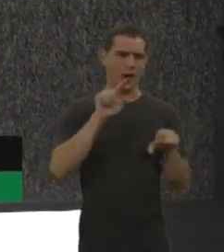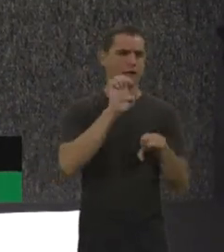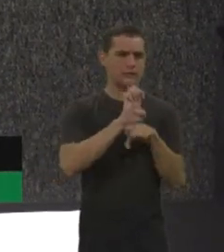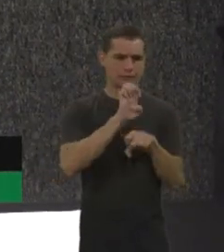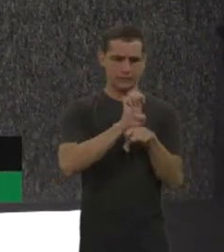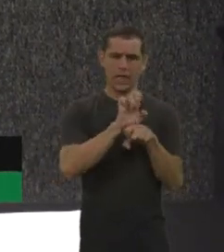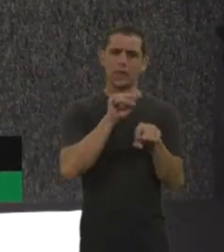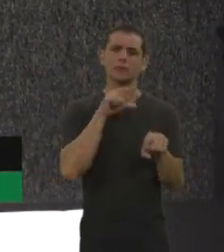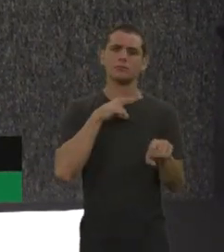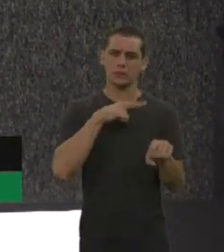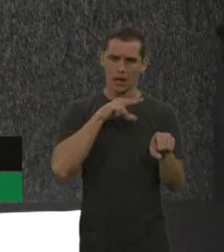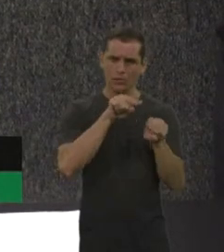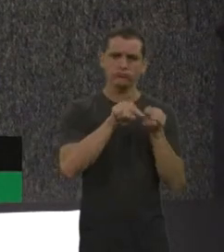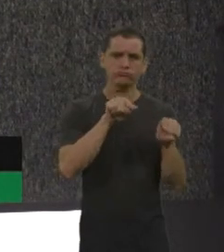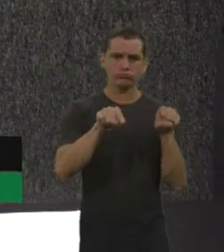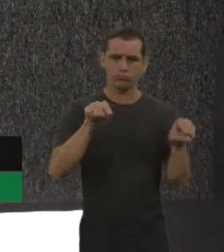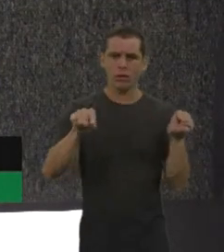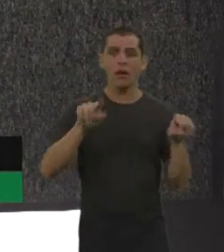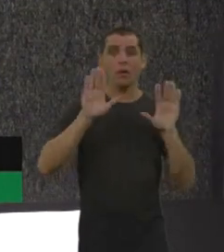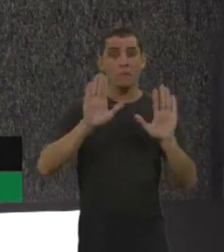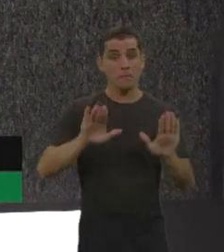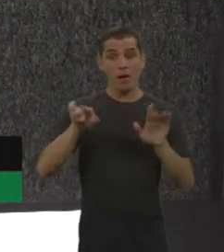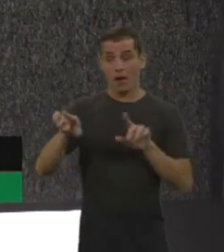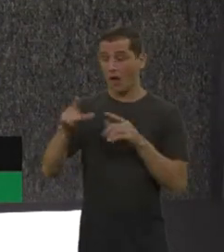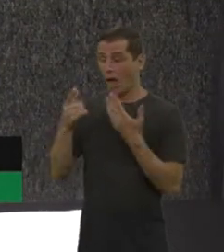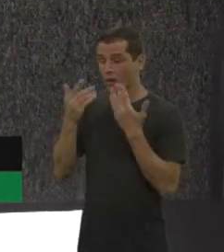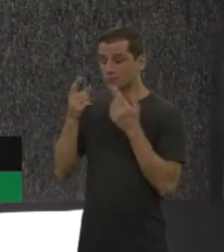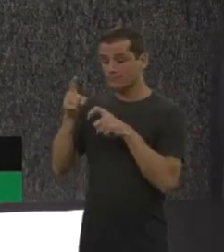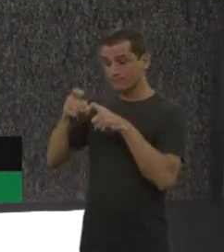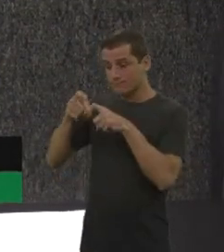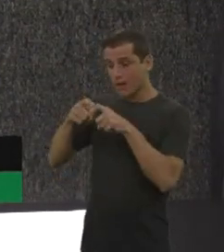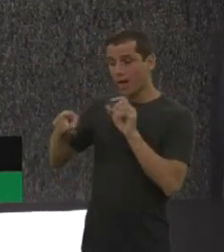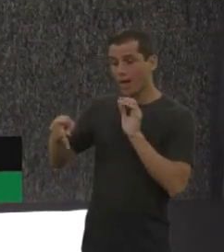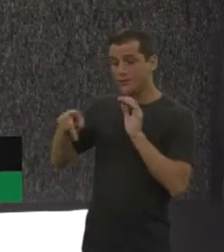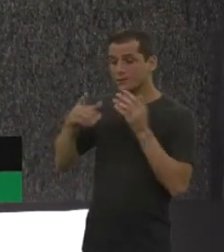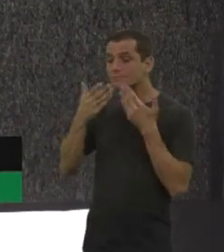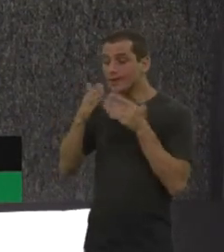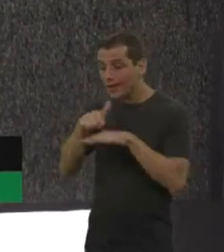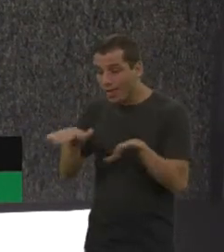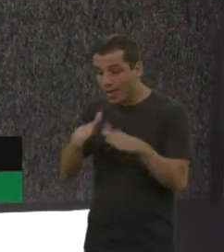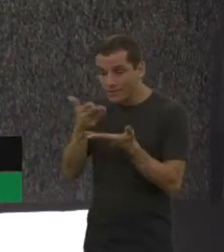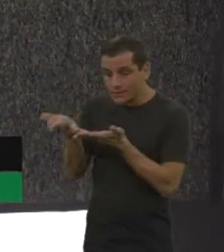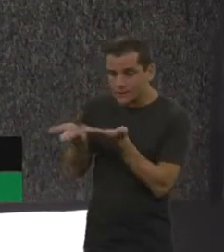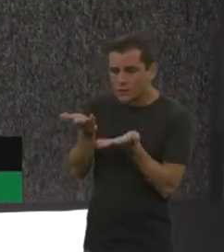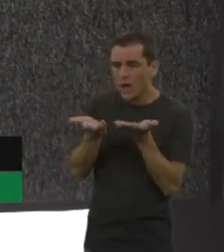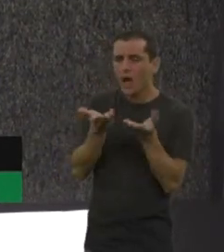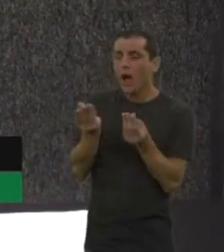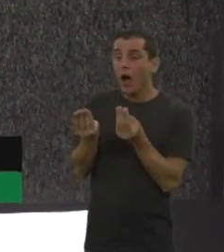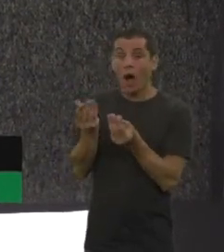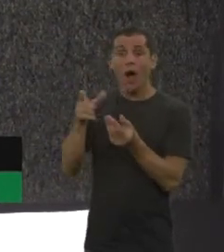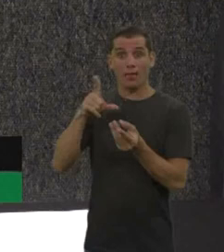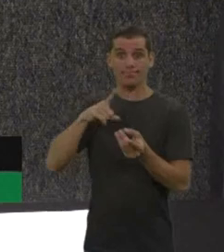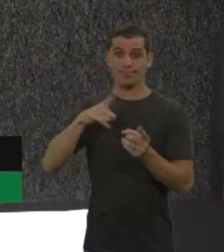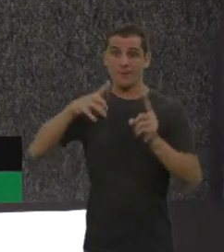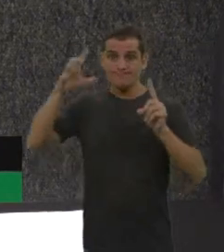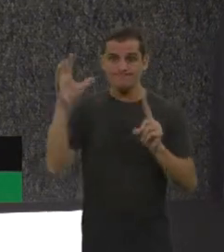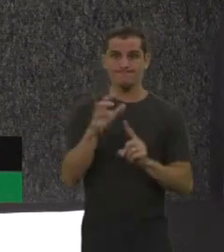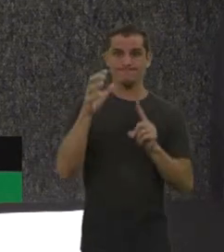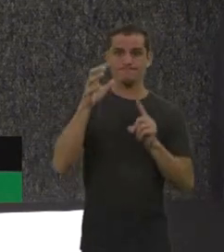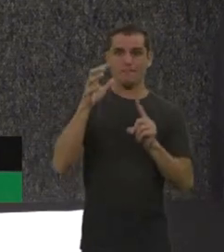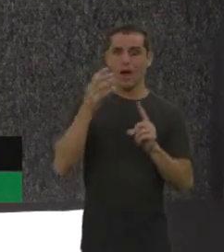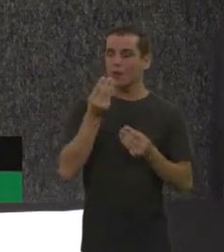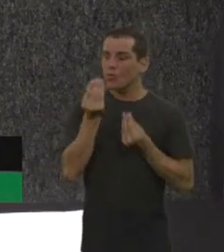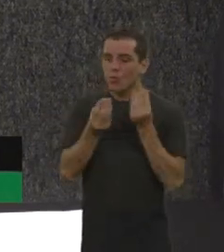mas o pediatra é o pediatra. Né? E isso impacta em todo o desenvolvimento da criança, né?